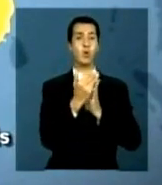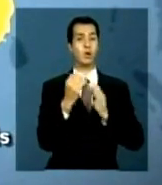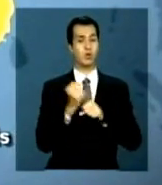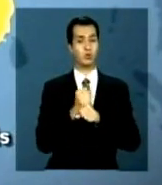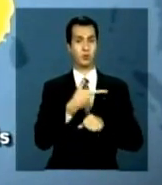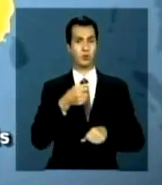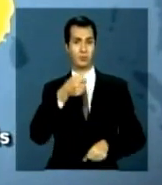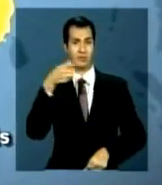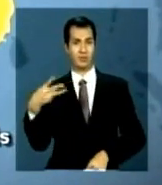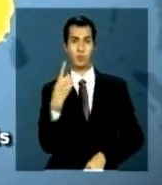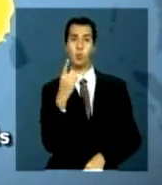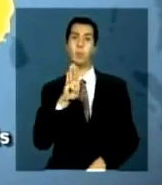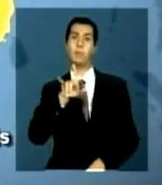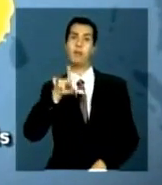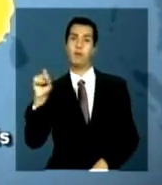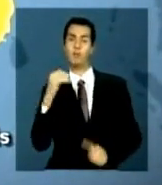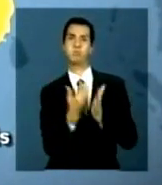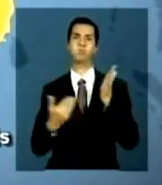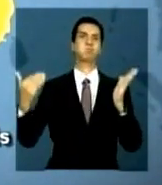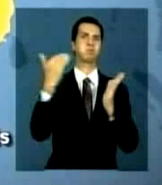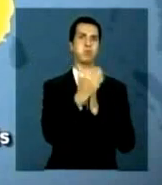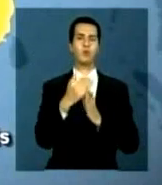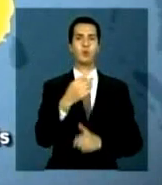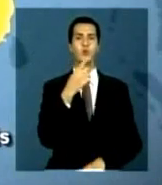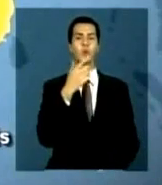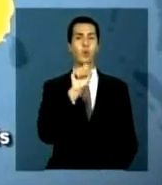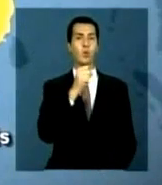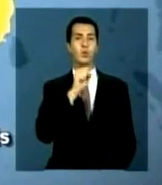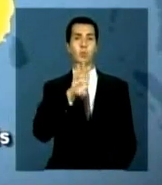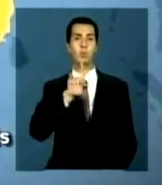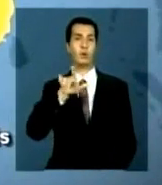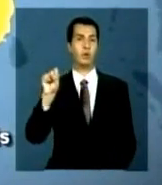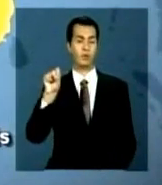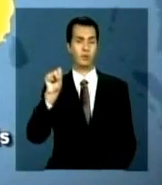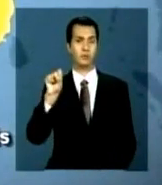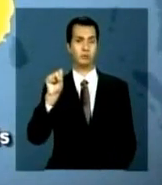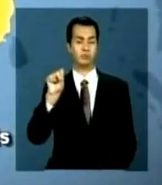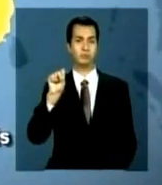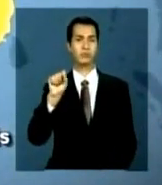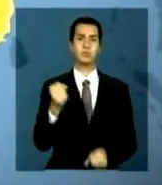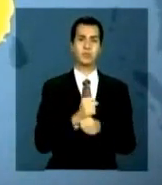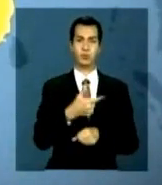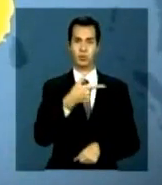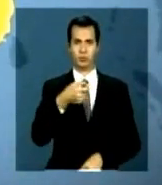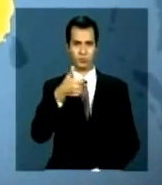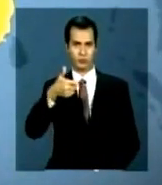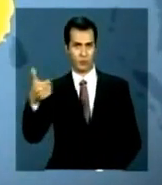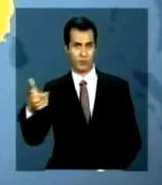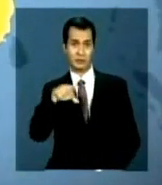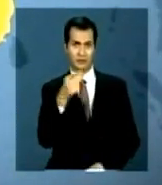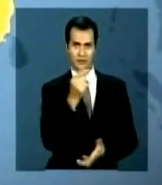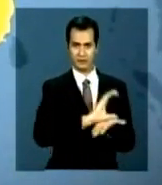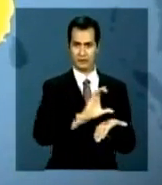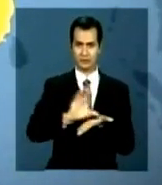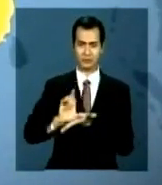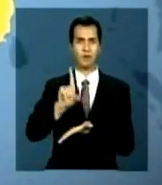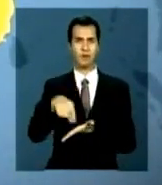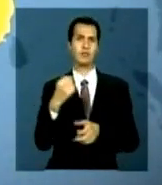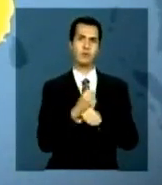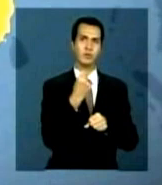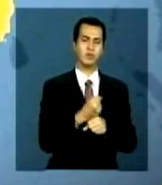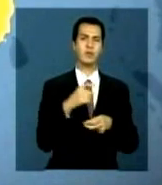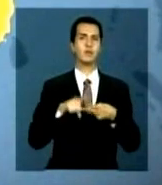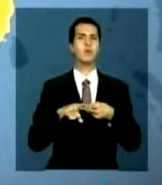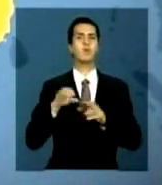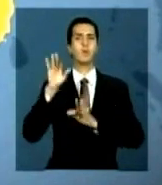2003 para 8 bilhões me em 2011 os recursos são usados em investimentos para reforma construção